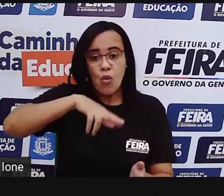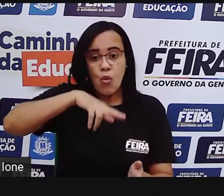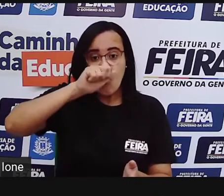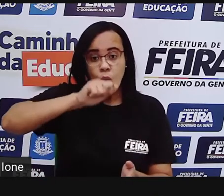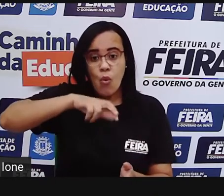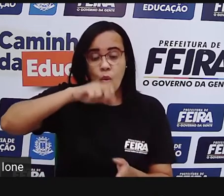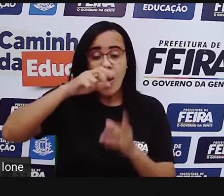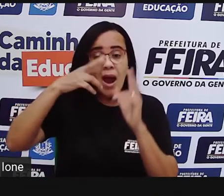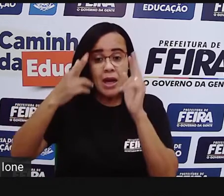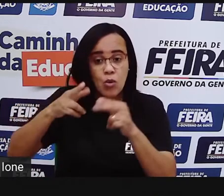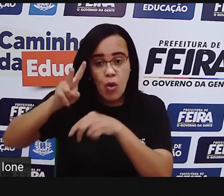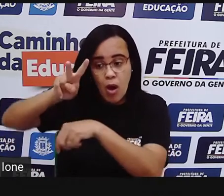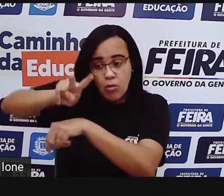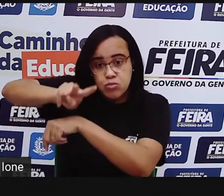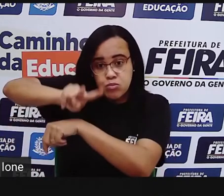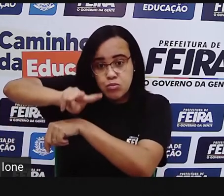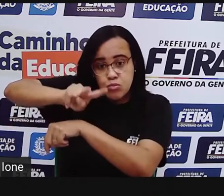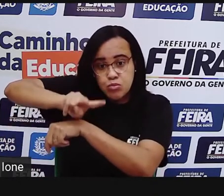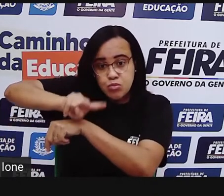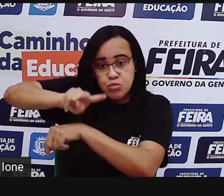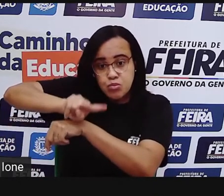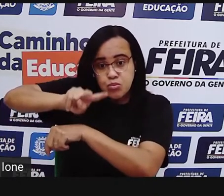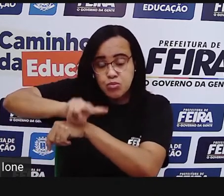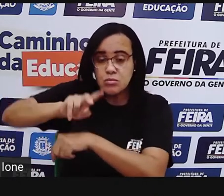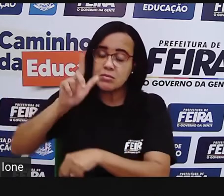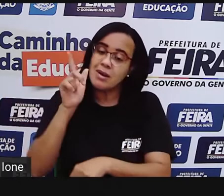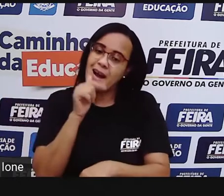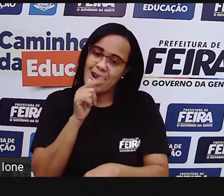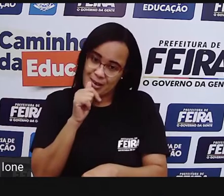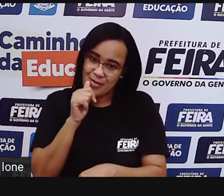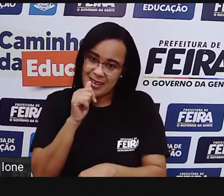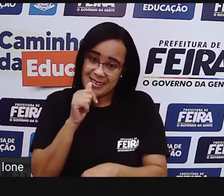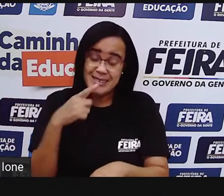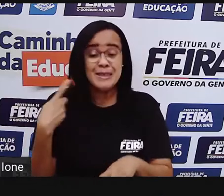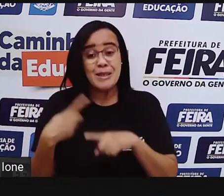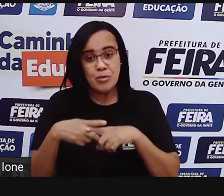folha da água, porque o ar ele ocupa espaço.